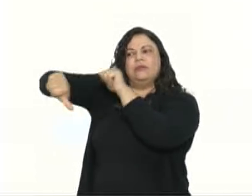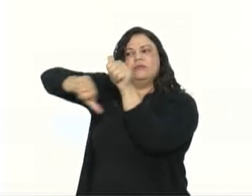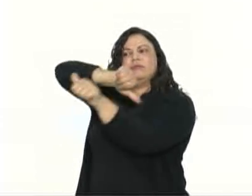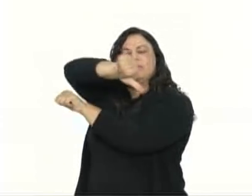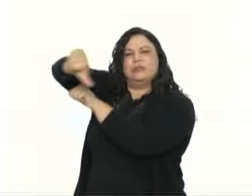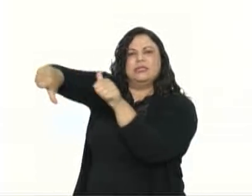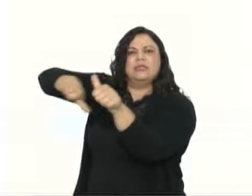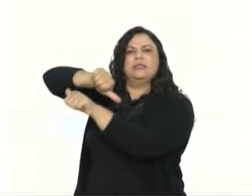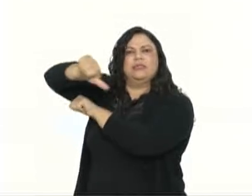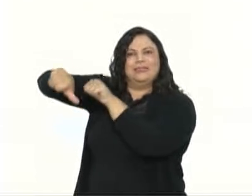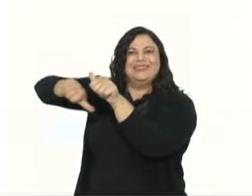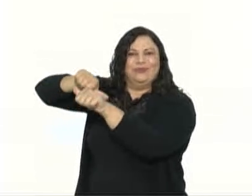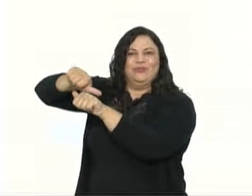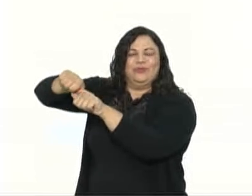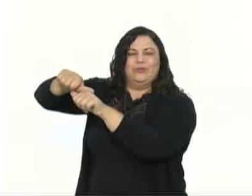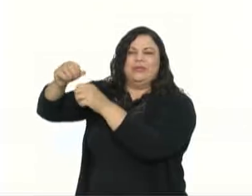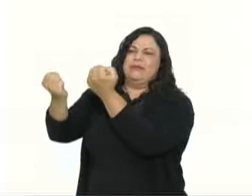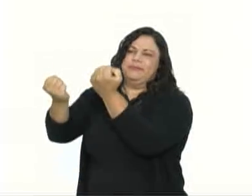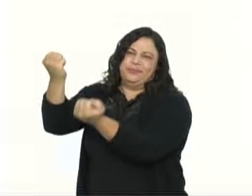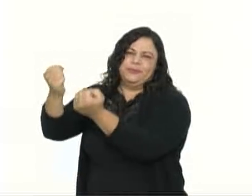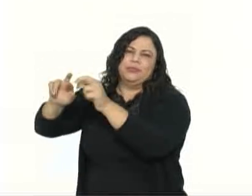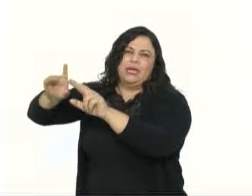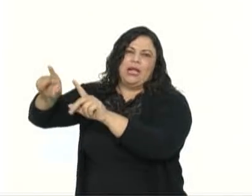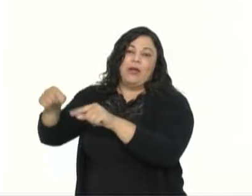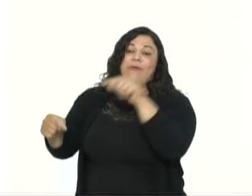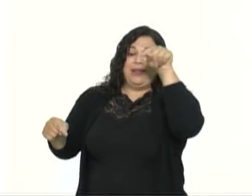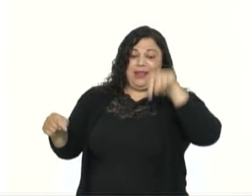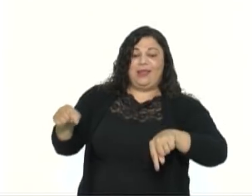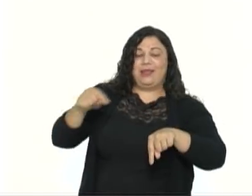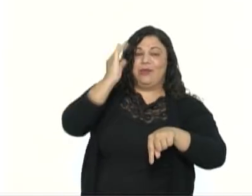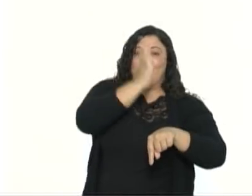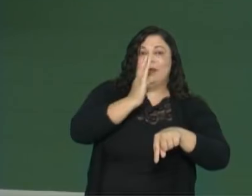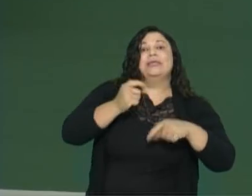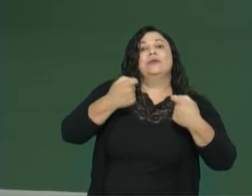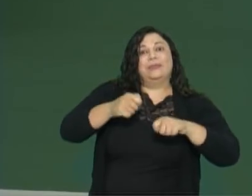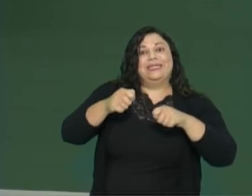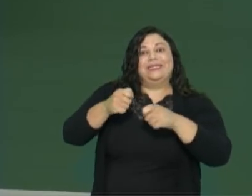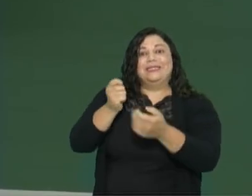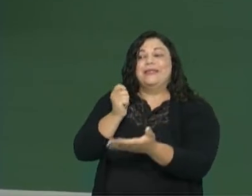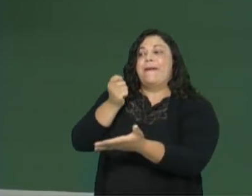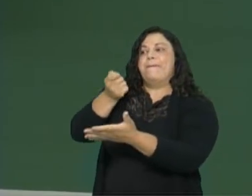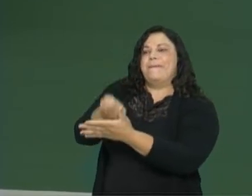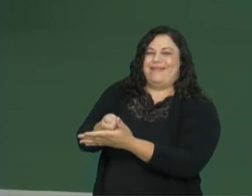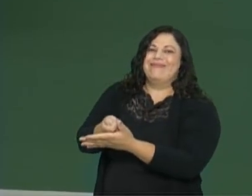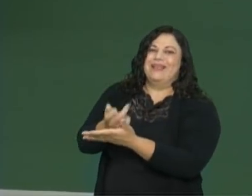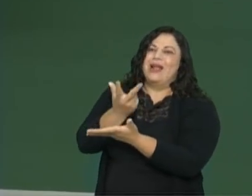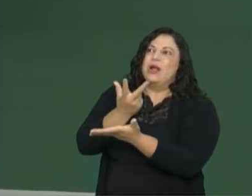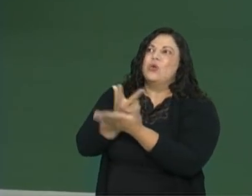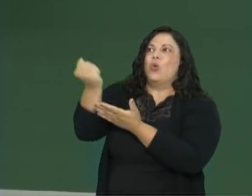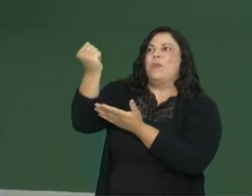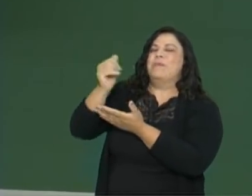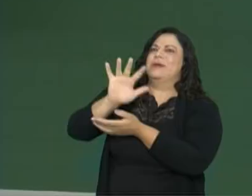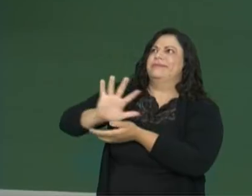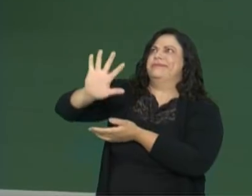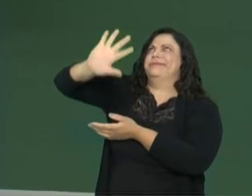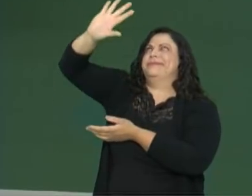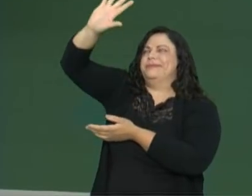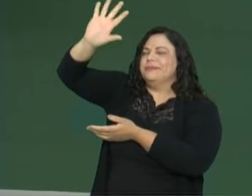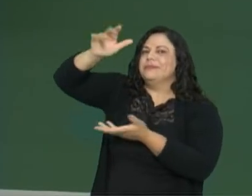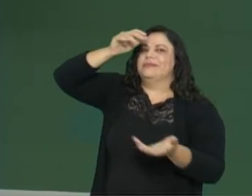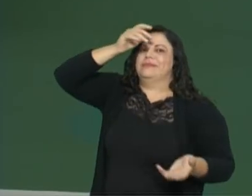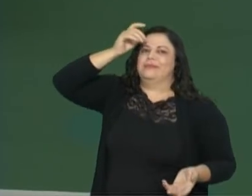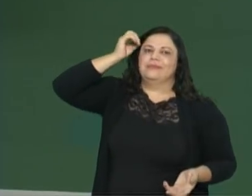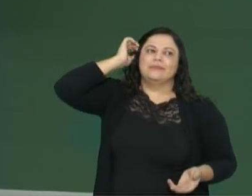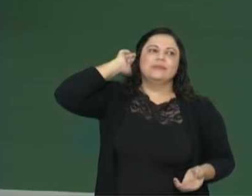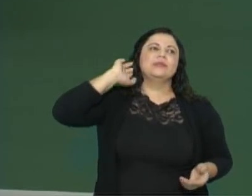Brasil precisa comprar por um preço muito mais alto. A ligação química entre os átomos de alumínio presentes nos lingotes